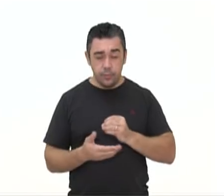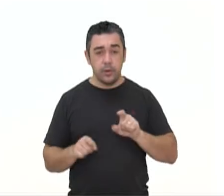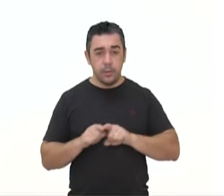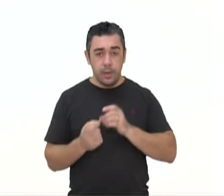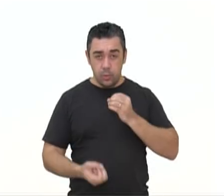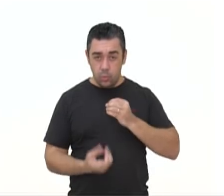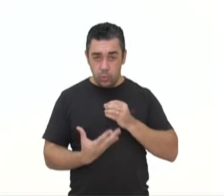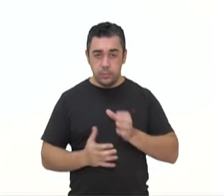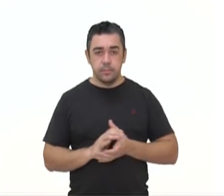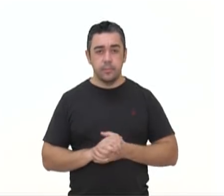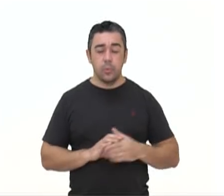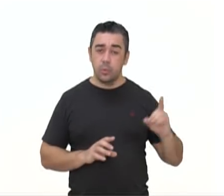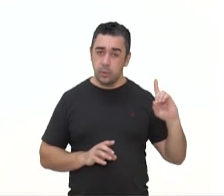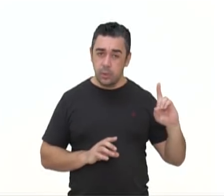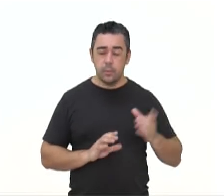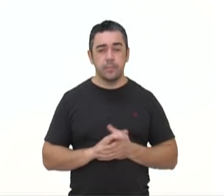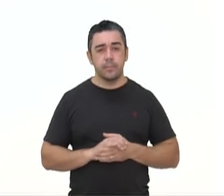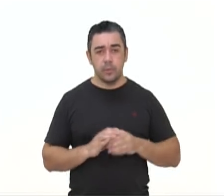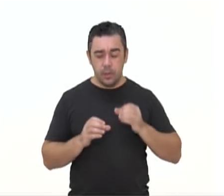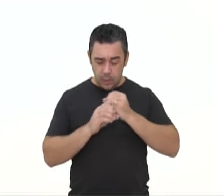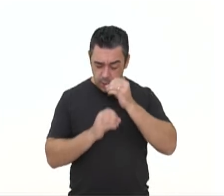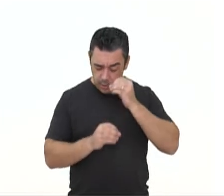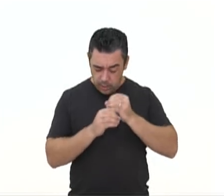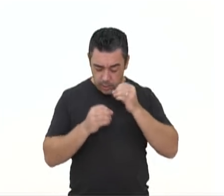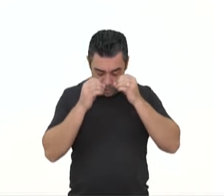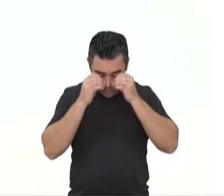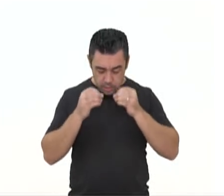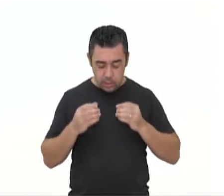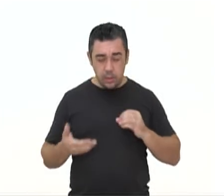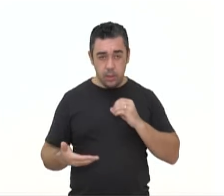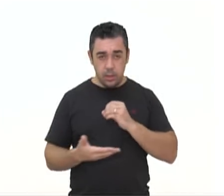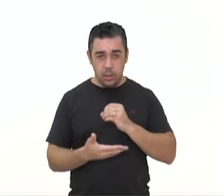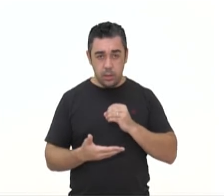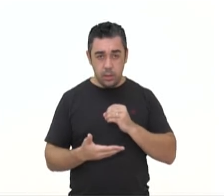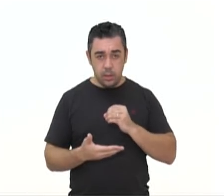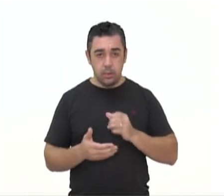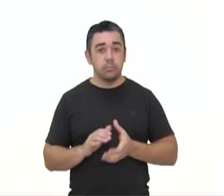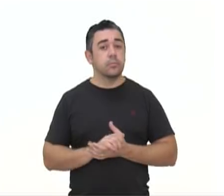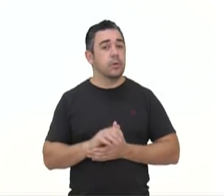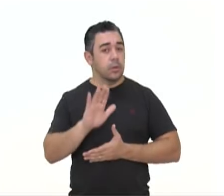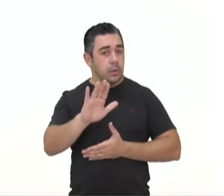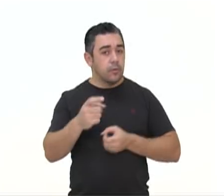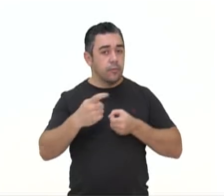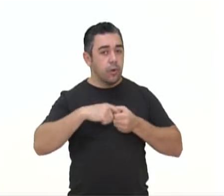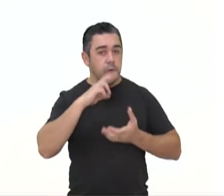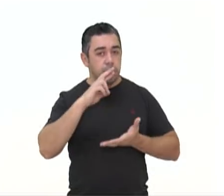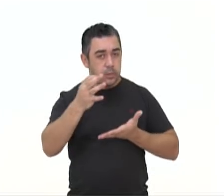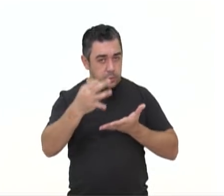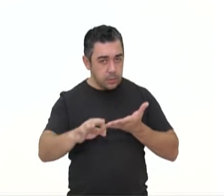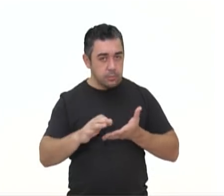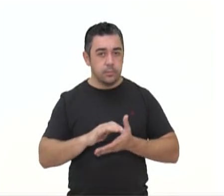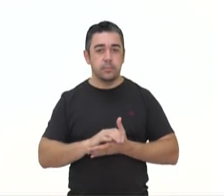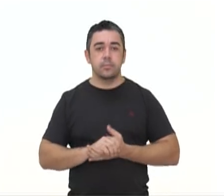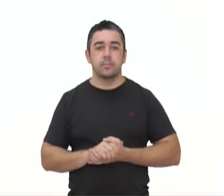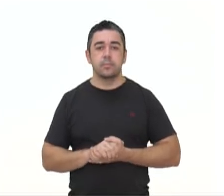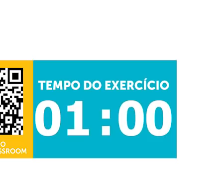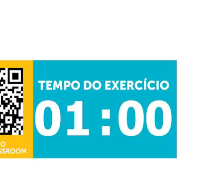iluminação. Ou a letra D, as lentes objetivas e a base. Daqui a pouco eu volto com a resposta correta.